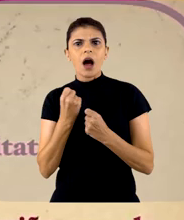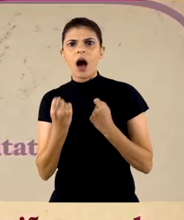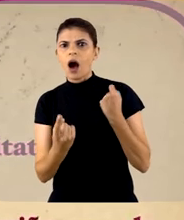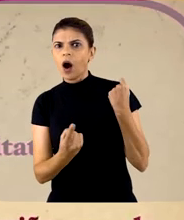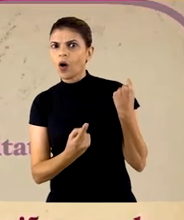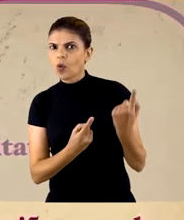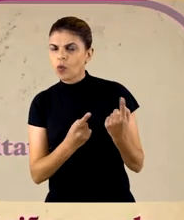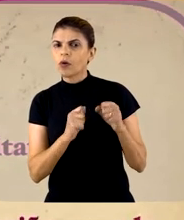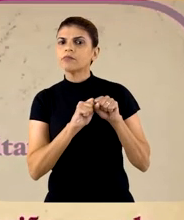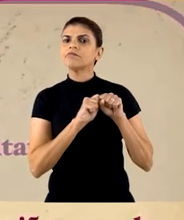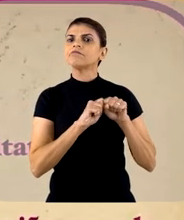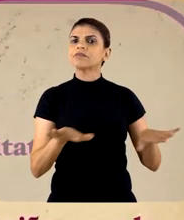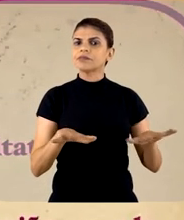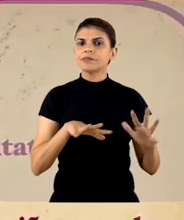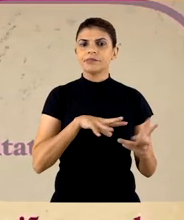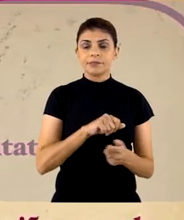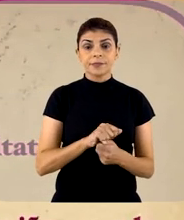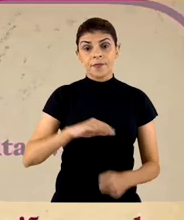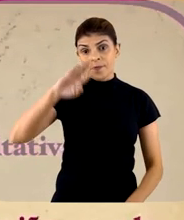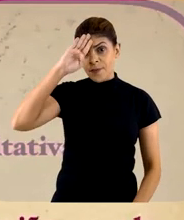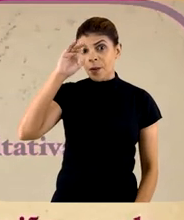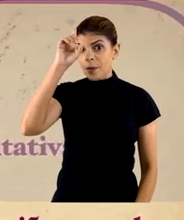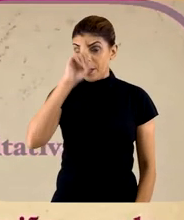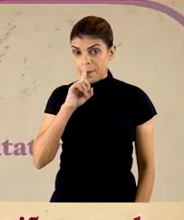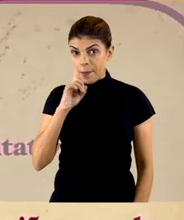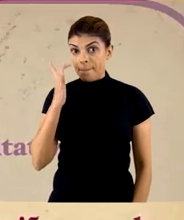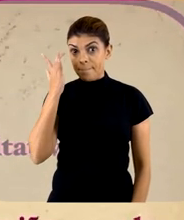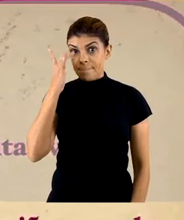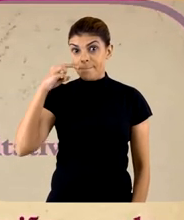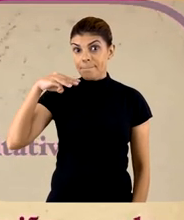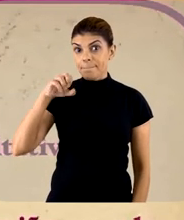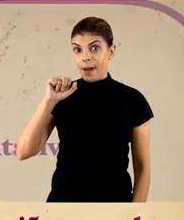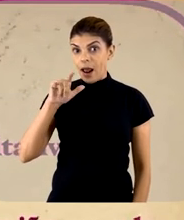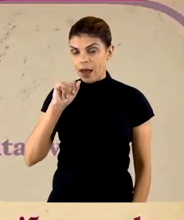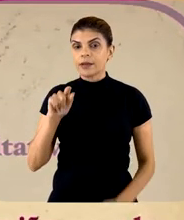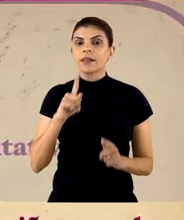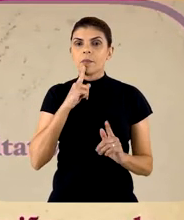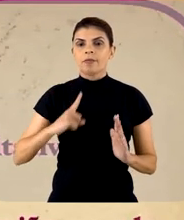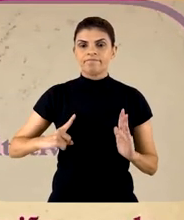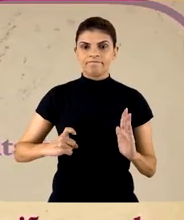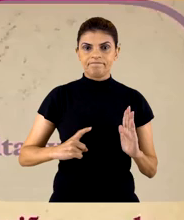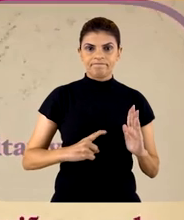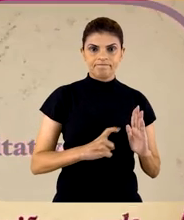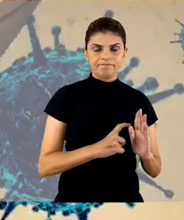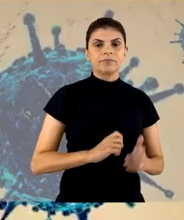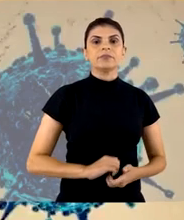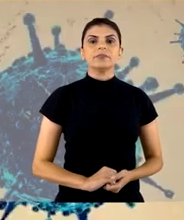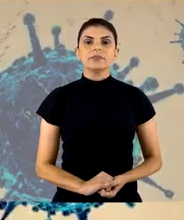infecto-contagiosas endêmicas são febre amarela, malária e leishmaniose.